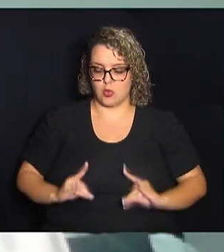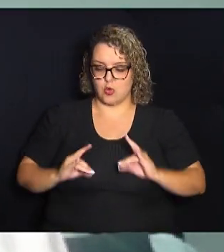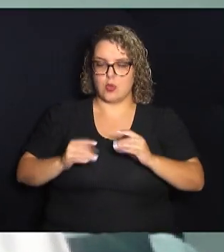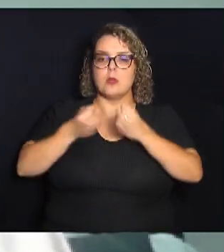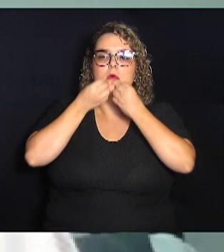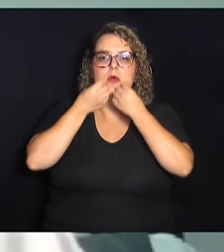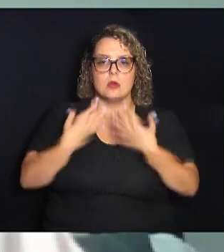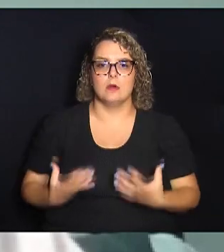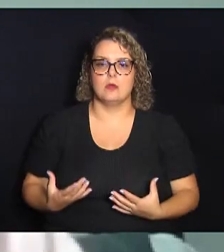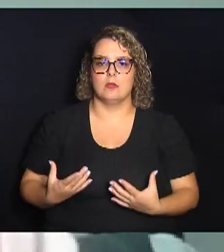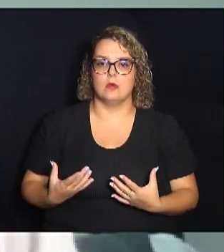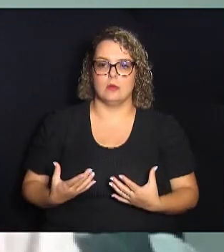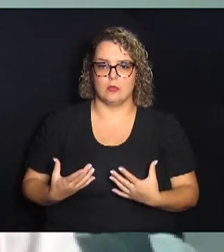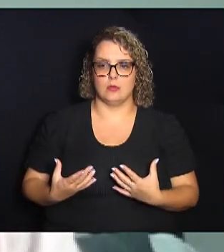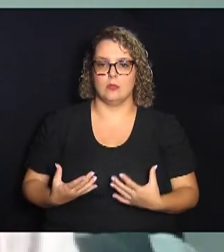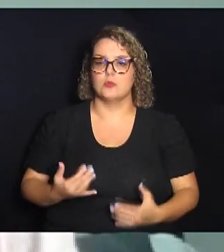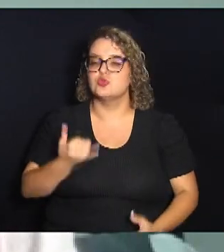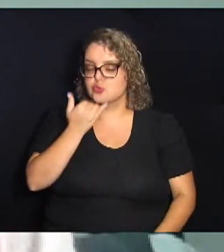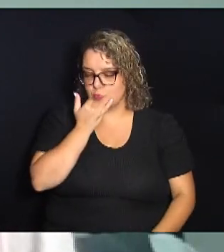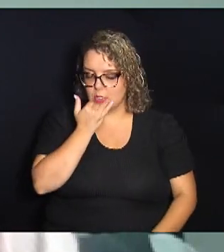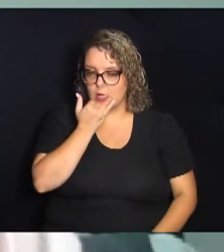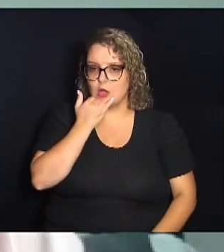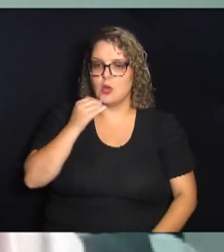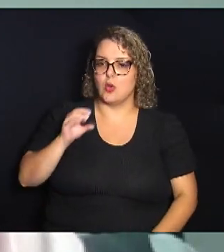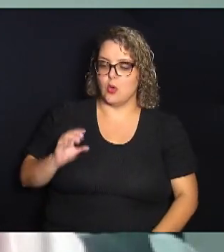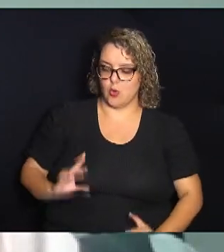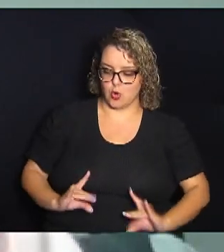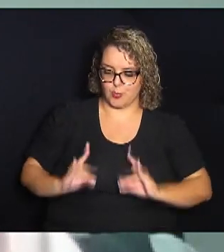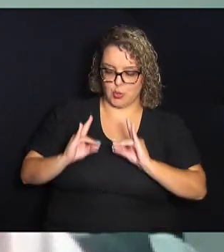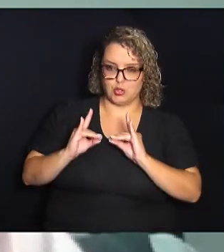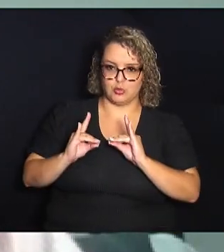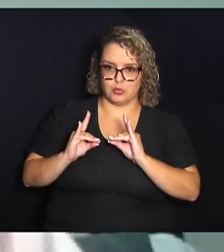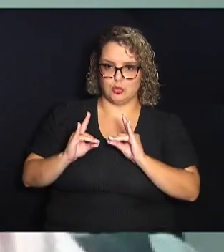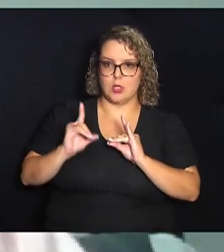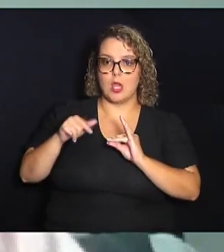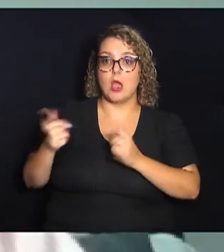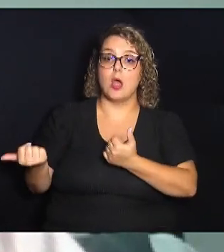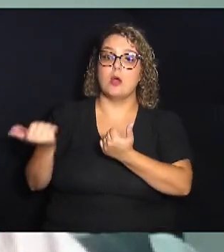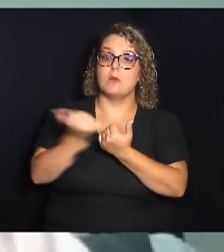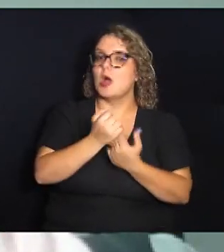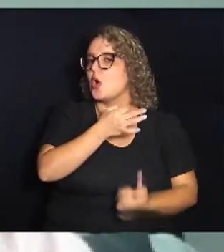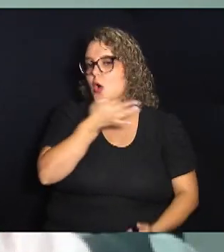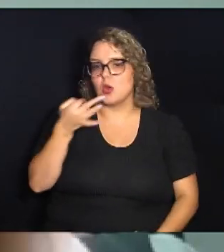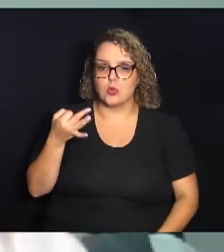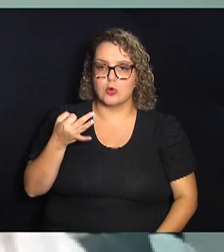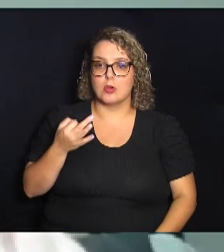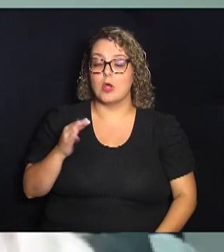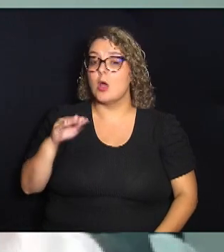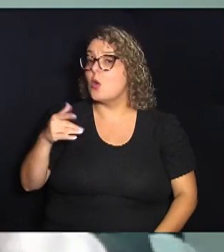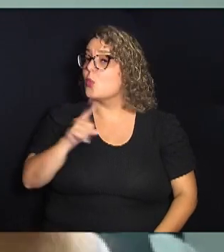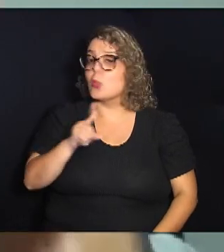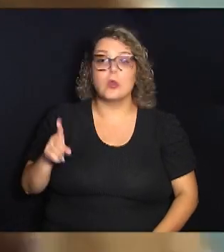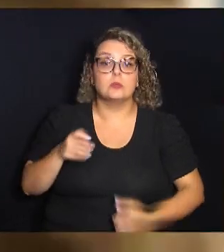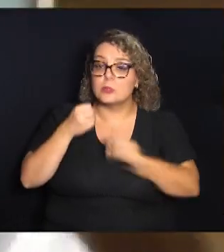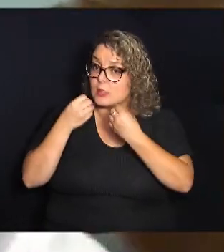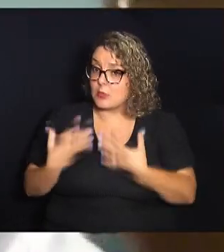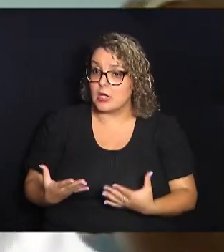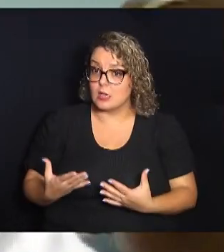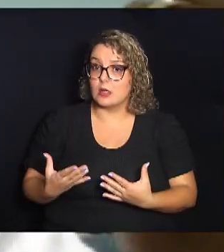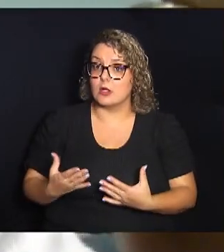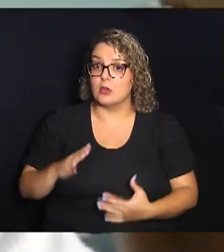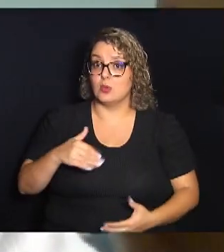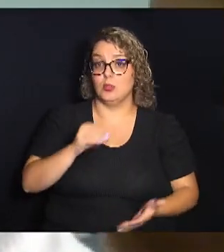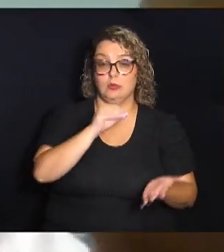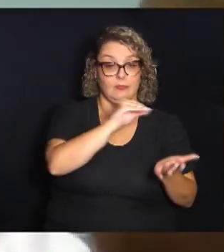bem? Desculpe, hormônio é uma substância ótima. Quando que isso não está bem? Quando